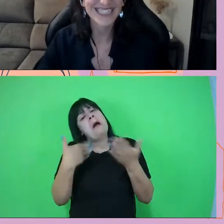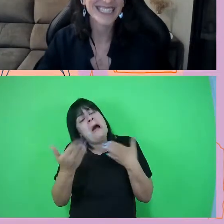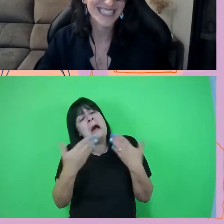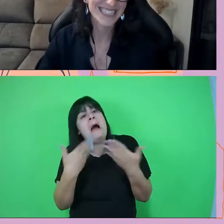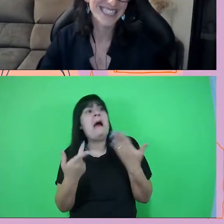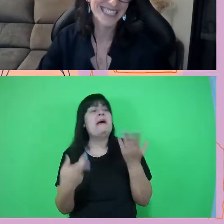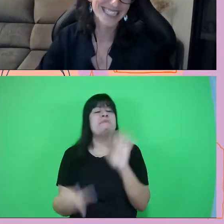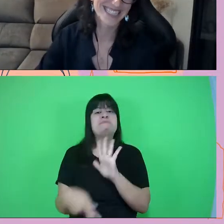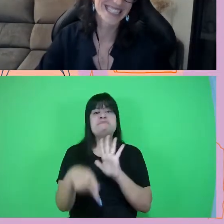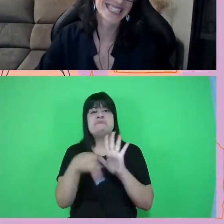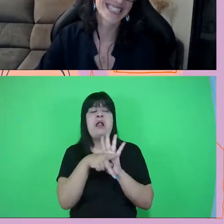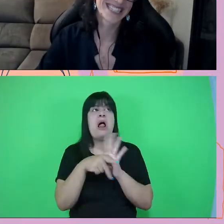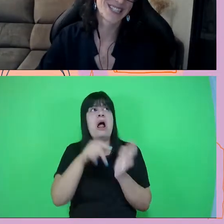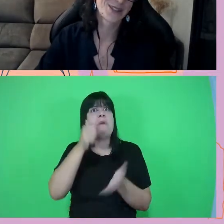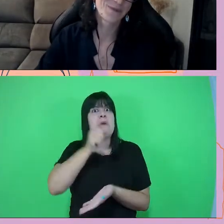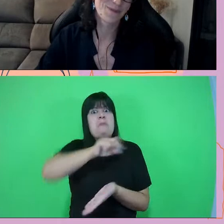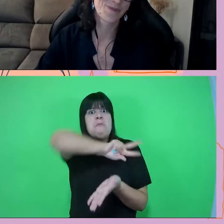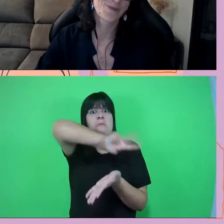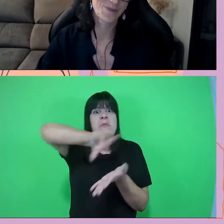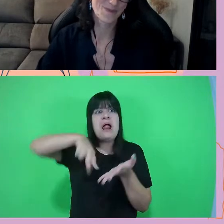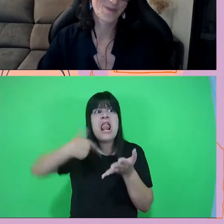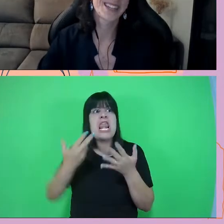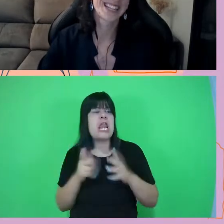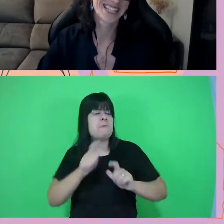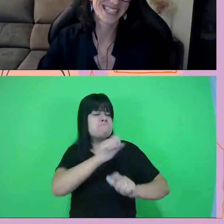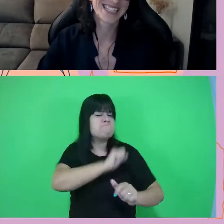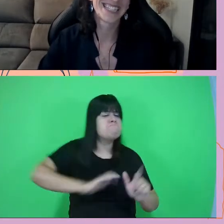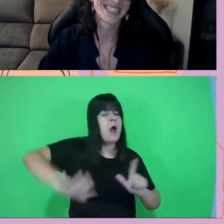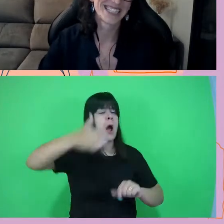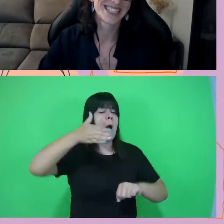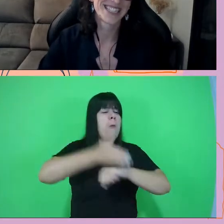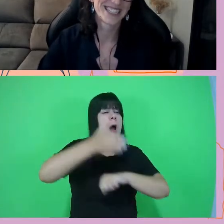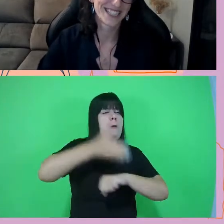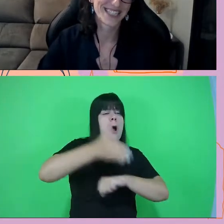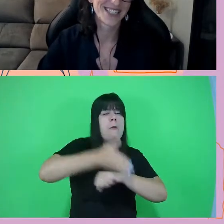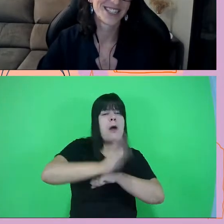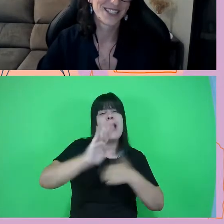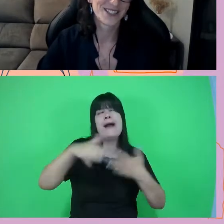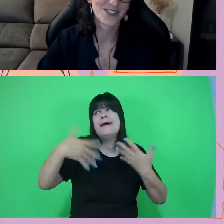sobre essas mulheres que estão invadindo espaços, muitas vezes, né,